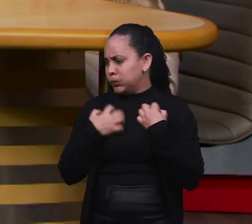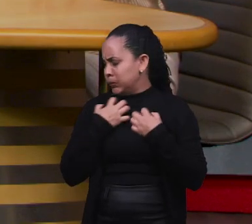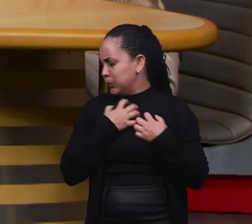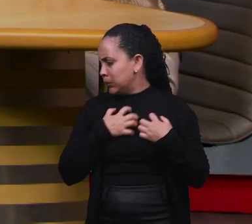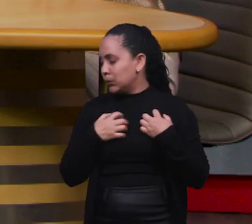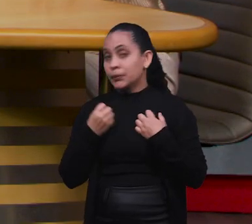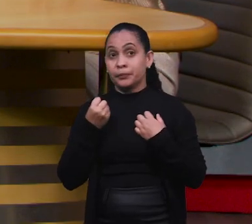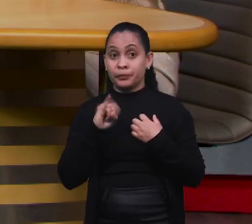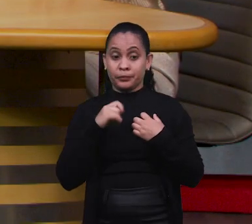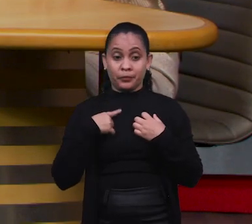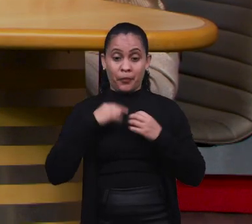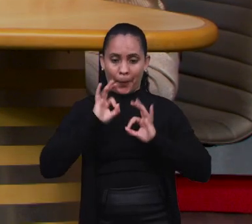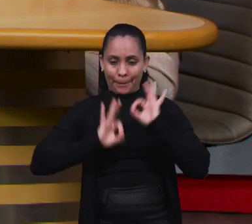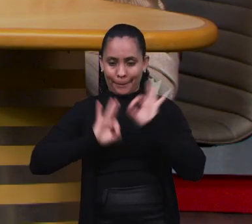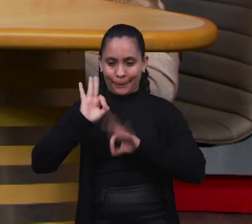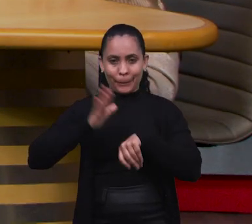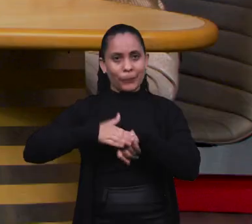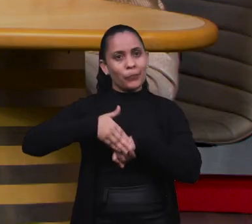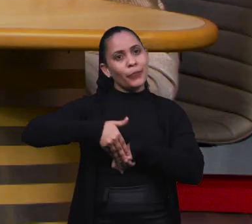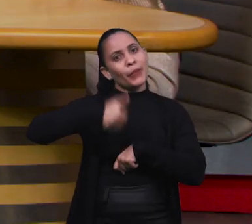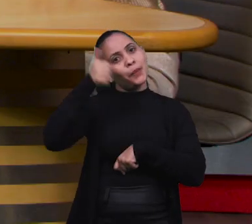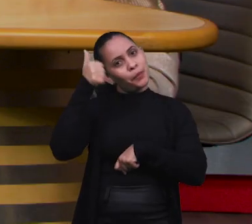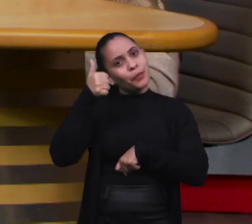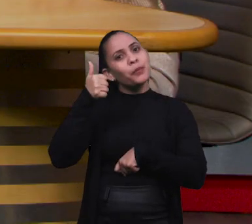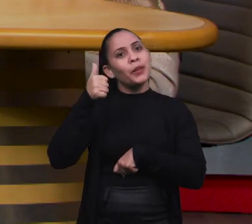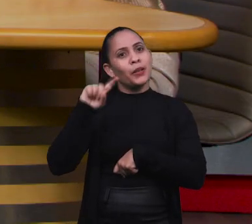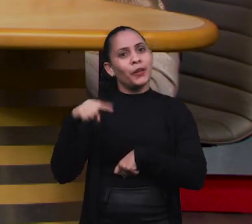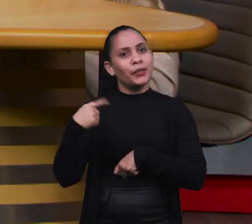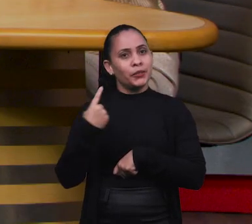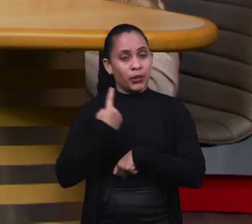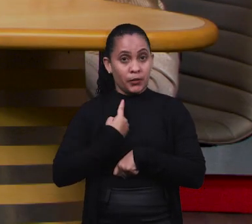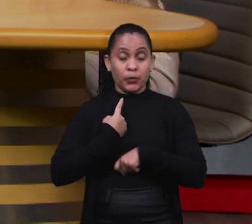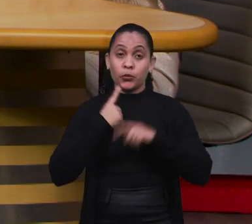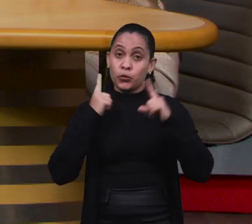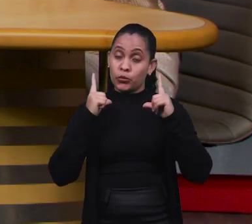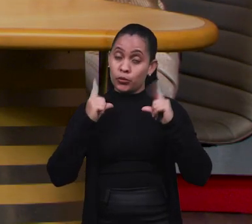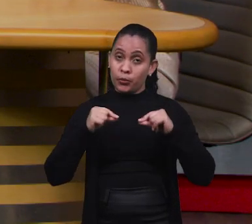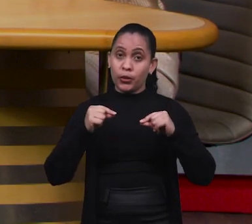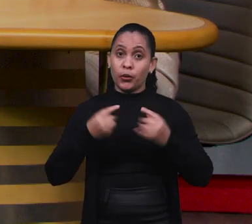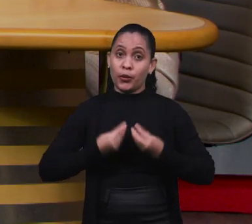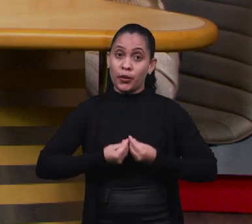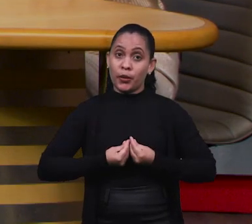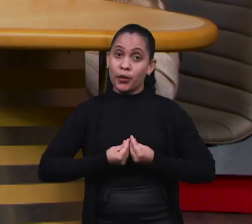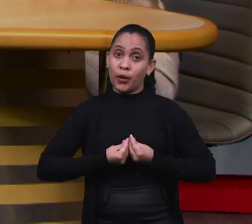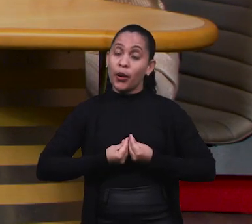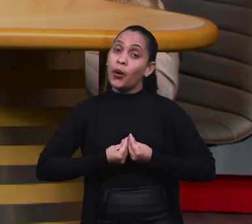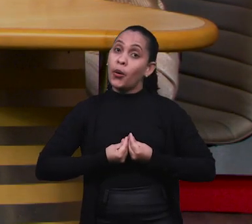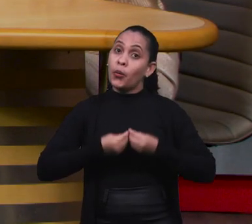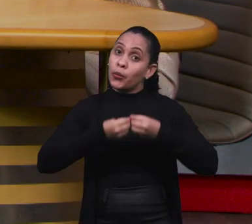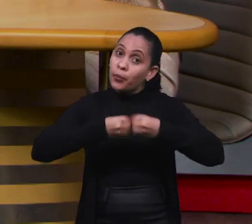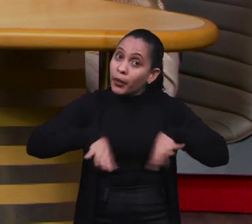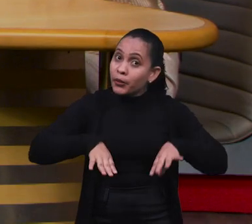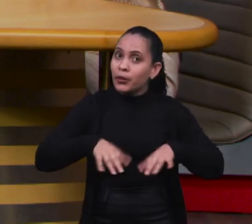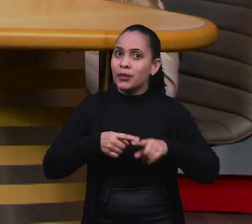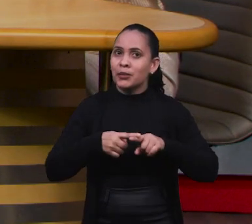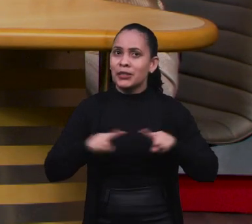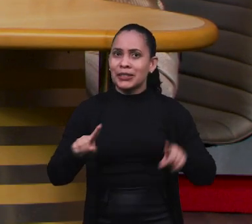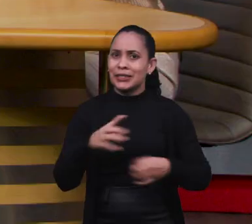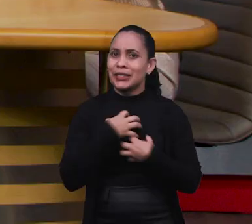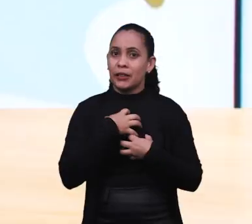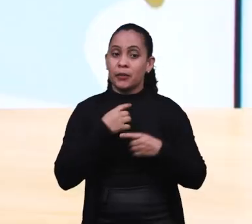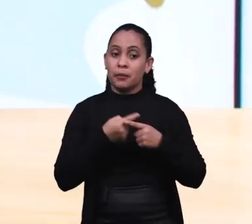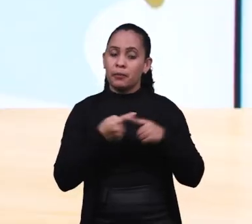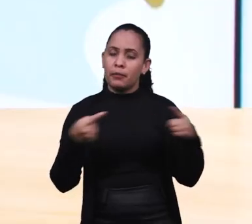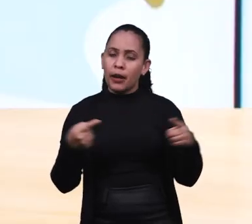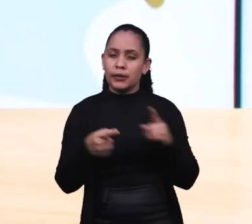conflito. Se a gente se organiza melhor, a gente pode minimizar, a gente pode até sentir esse conflito, mas se a